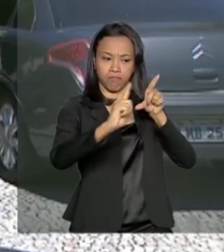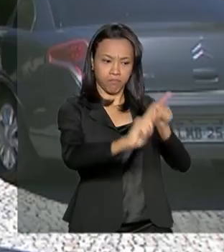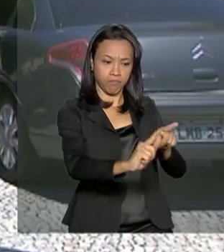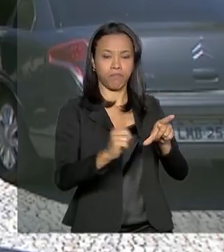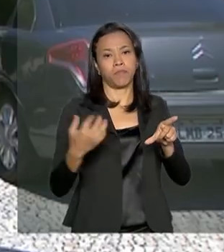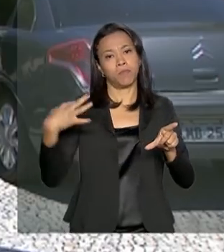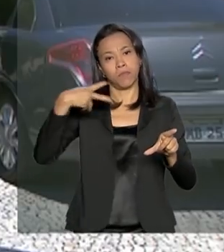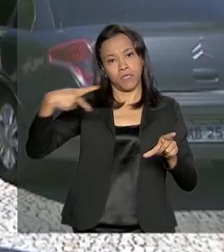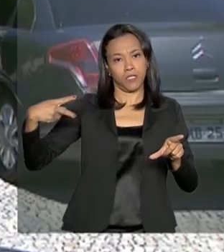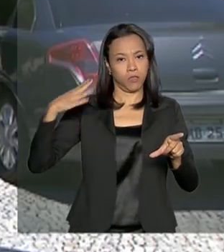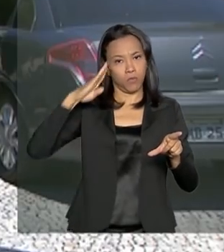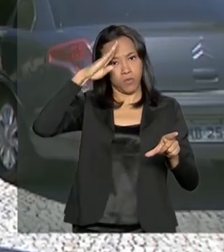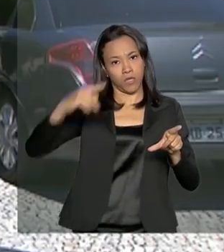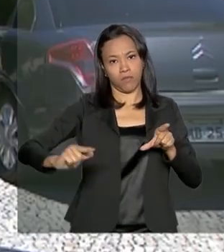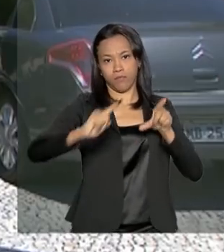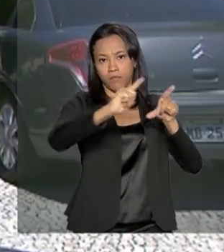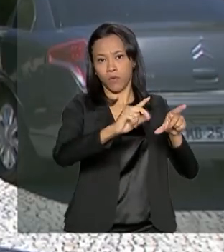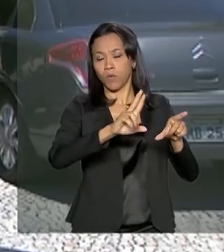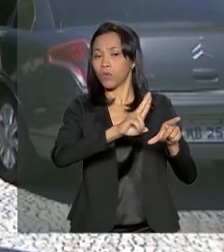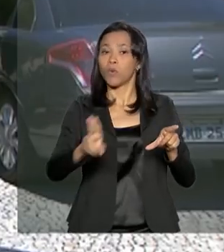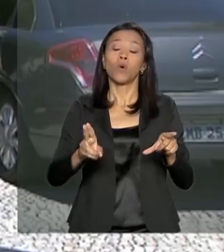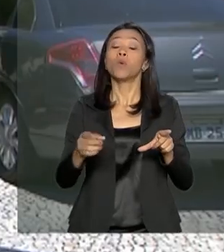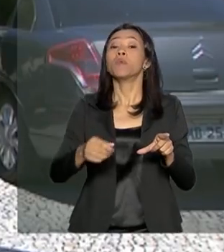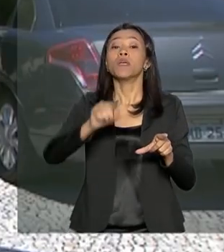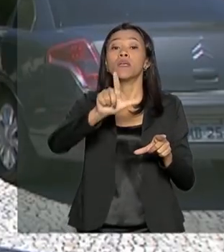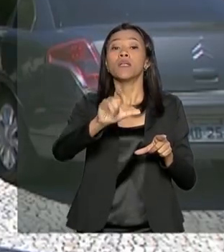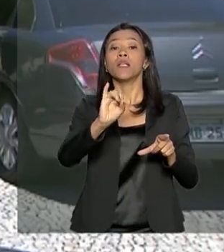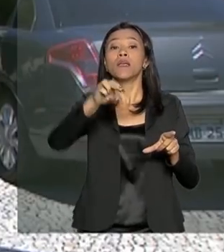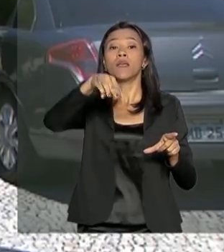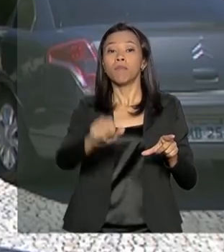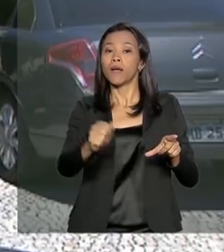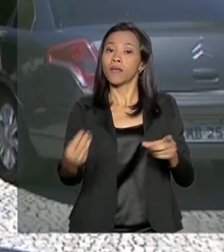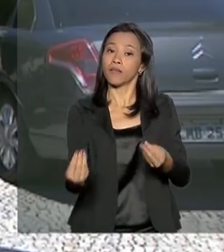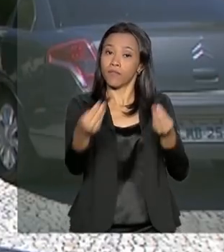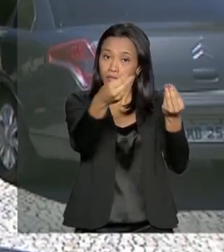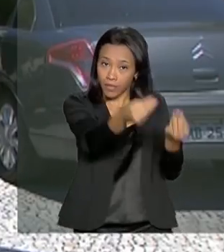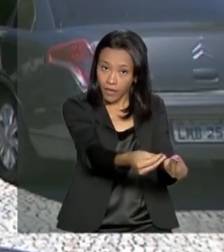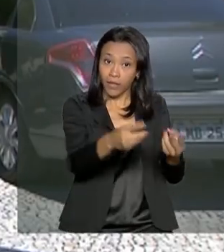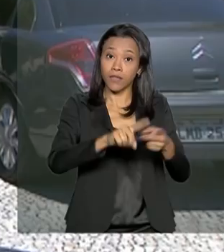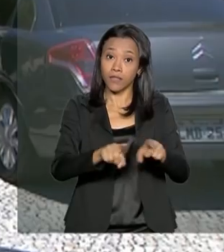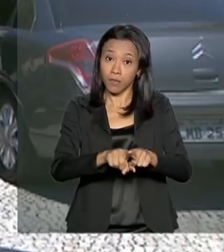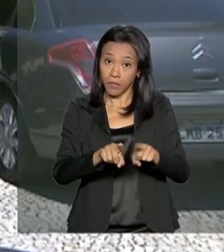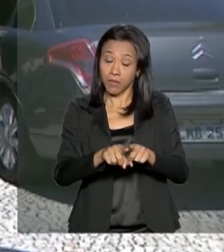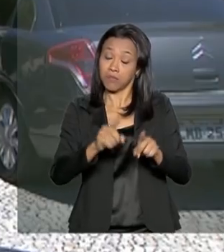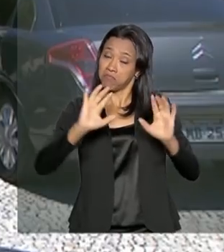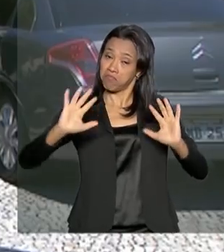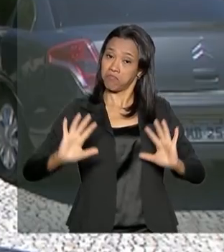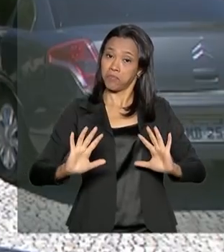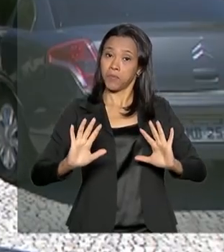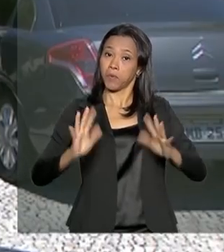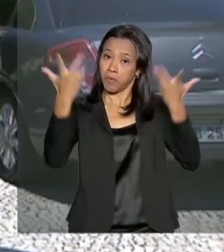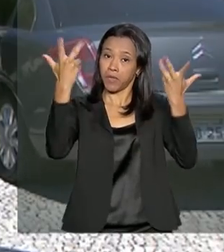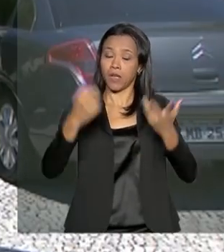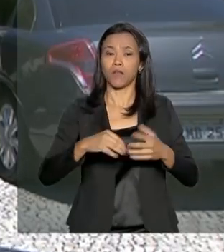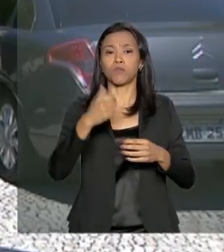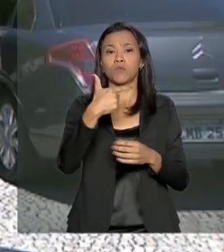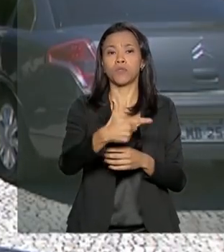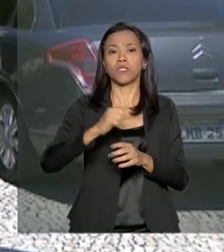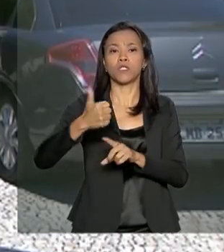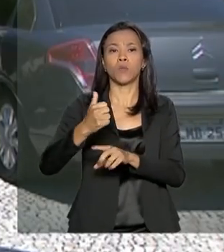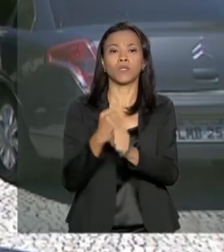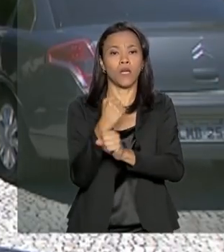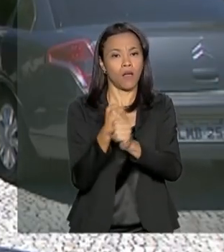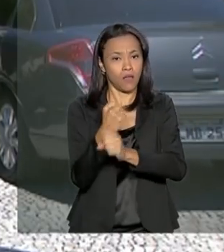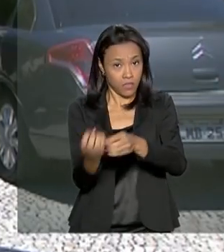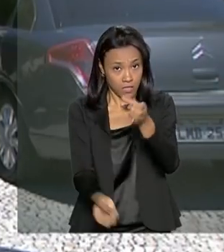bolsonaro foi o cabo Gilmário Lima ele recebeu um diploma e uma capa em comemoração aos 211 anos da criação do